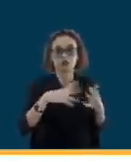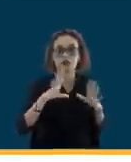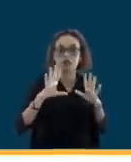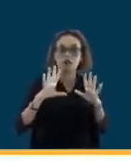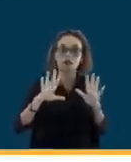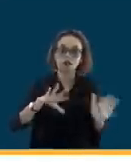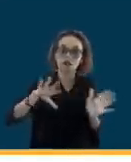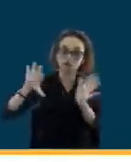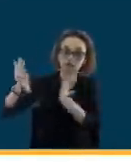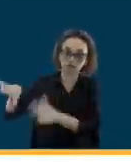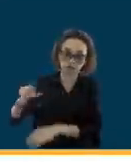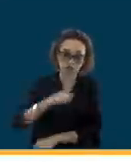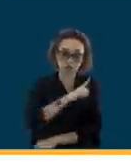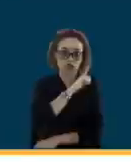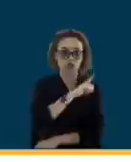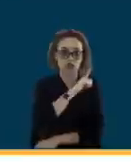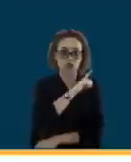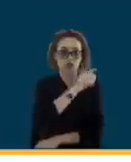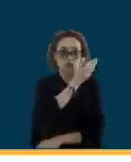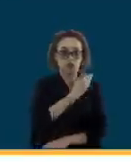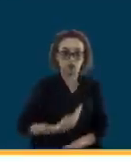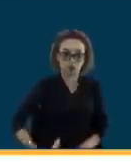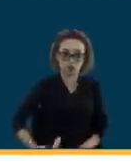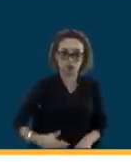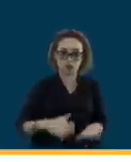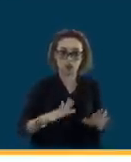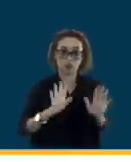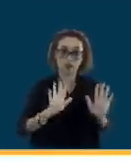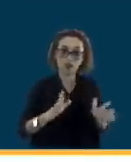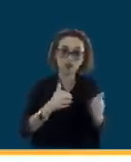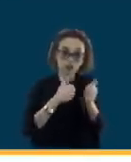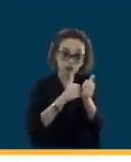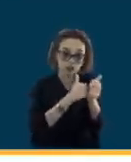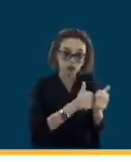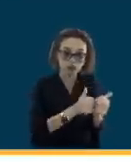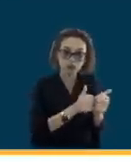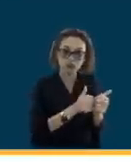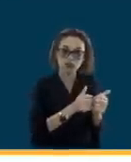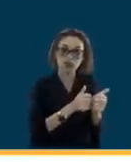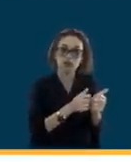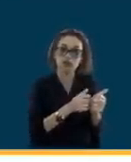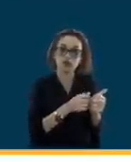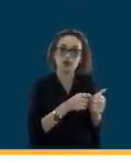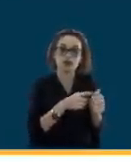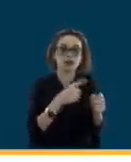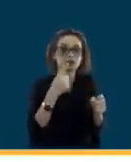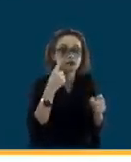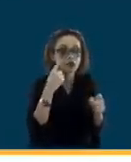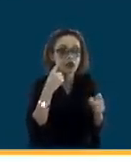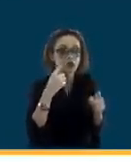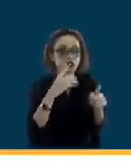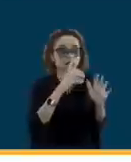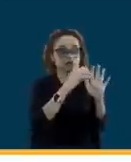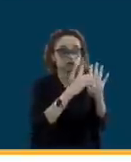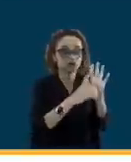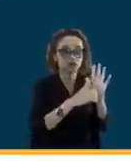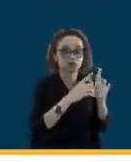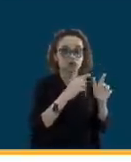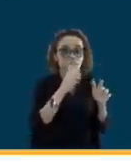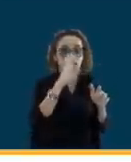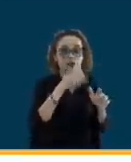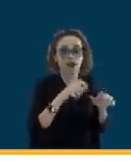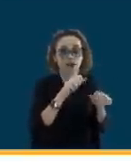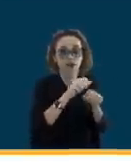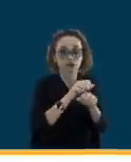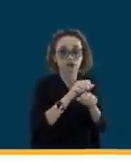é do gestor público, mas o acompanhamento e a definição das diretrizes, ela tem que ser compartilhada, Estado